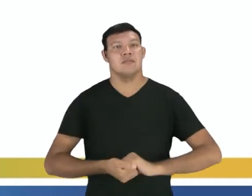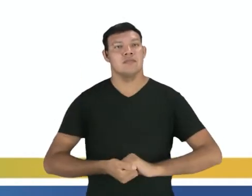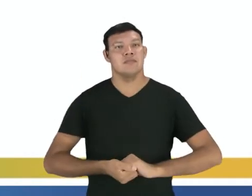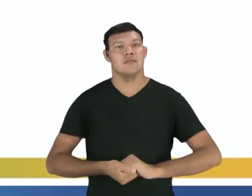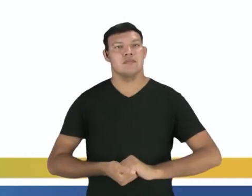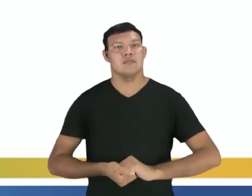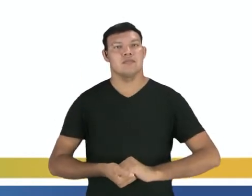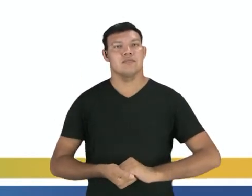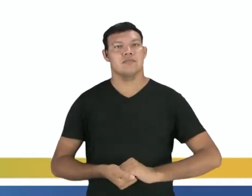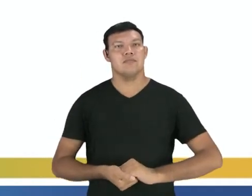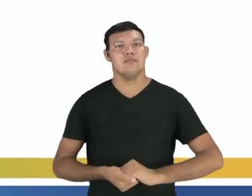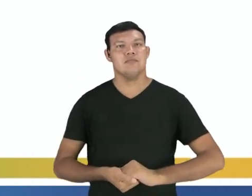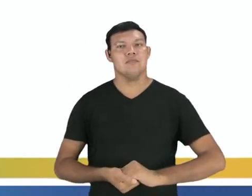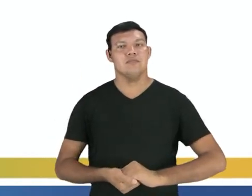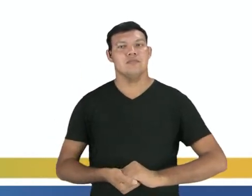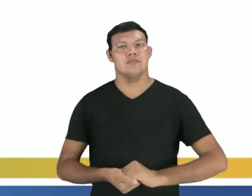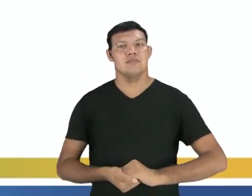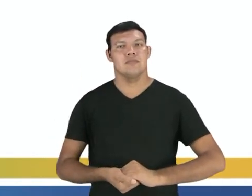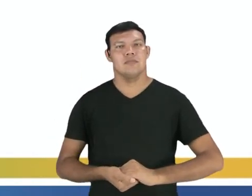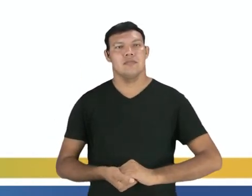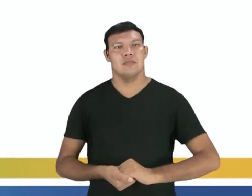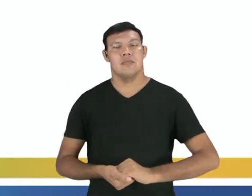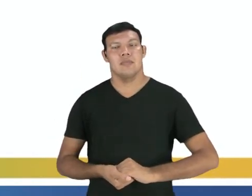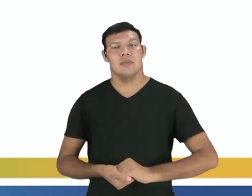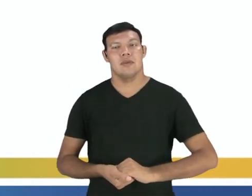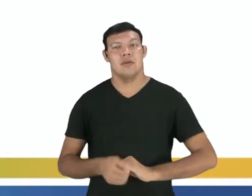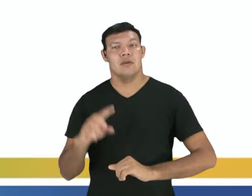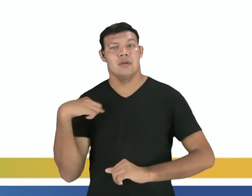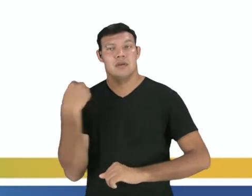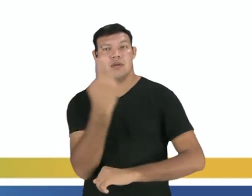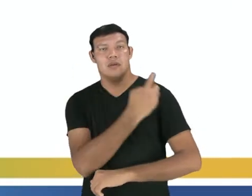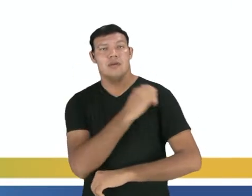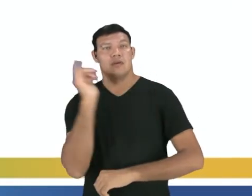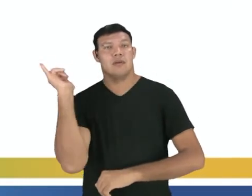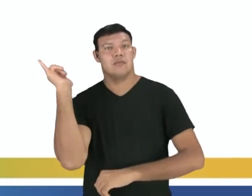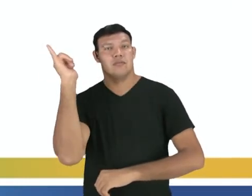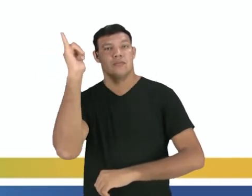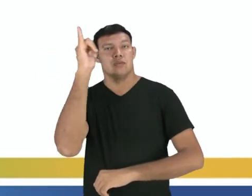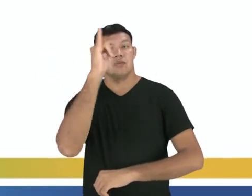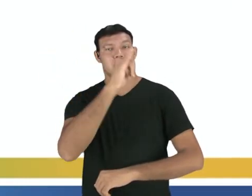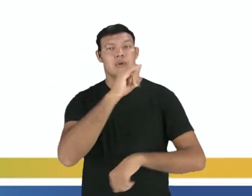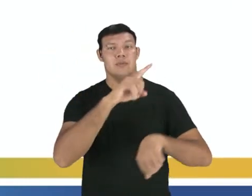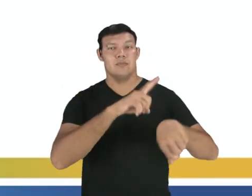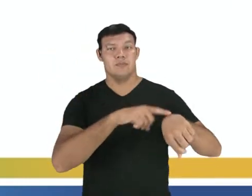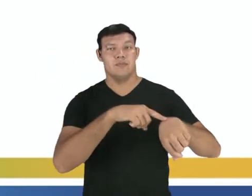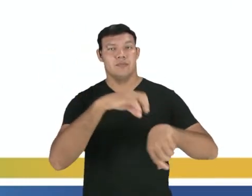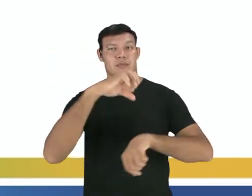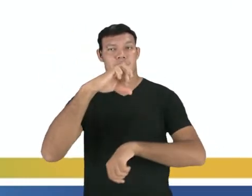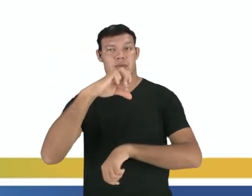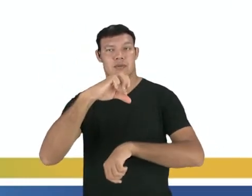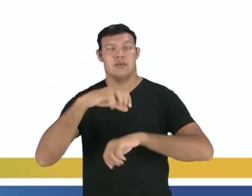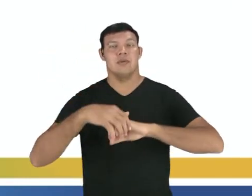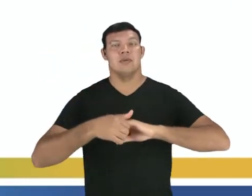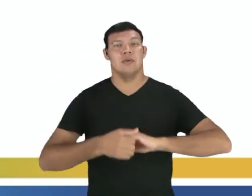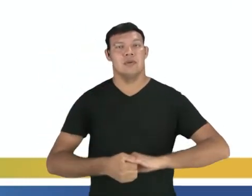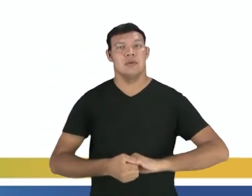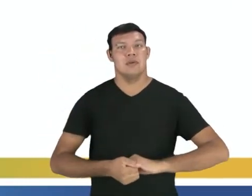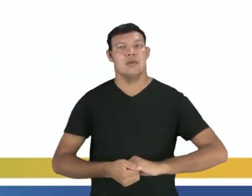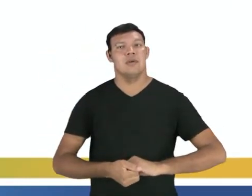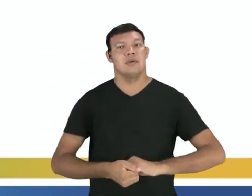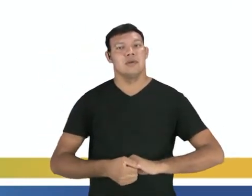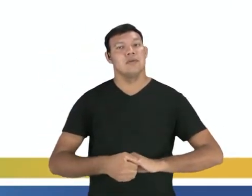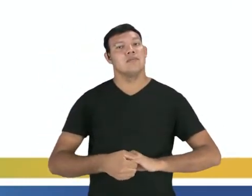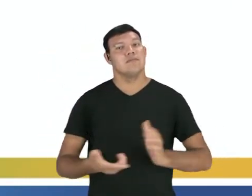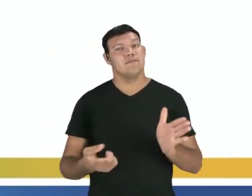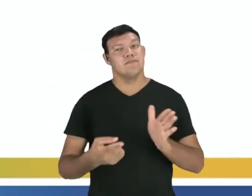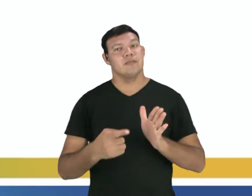Alright Alright at nine o'clock nosso Vou chegou às 9:00 E aí Oeste sendo